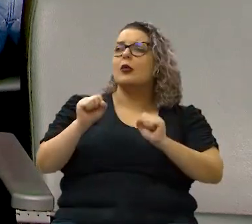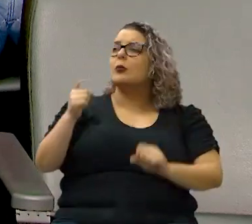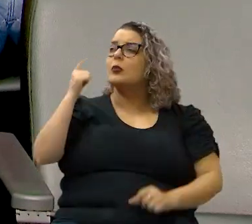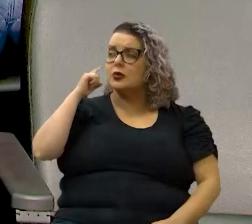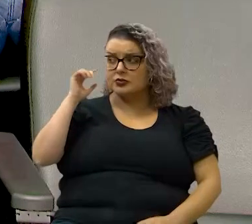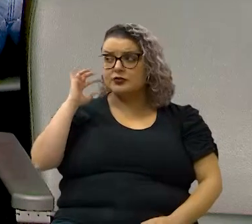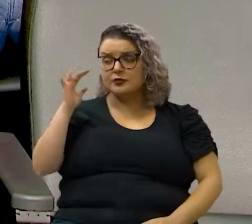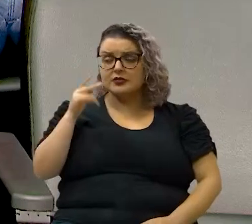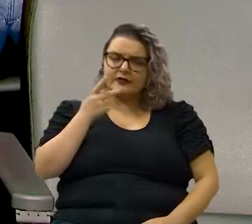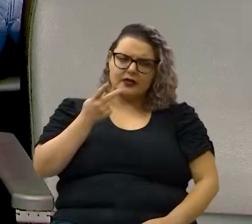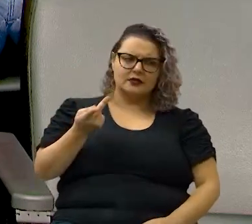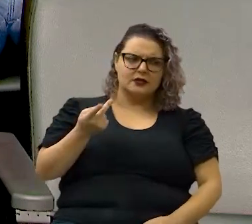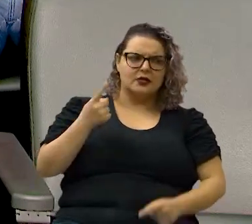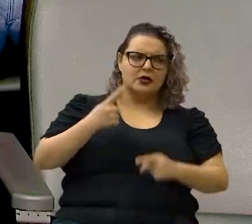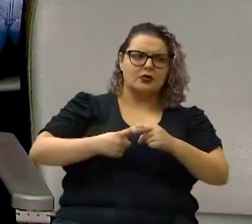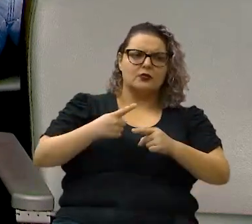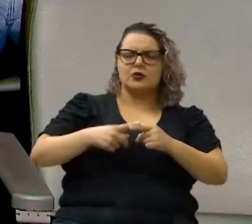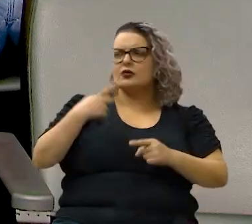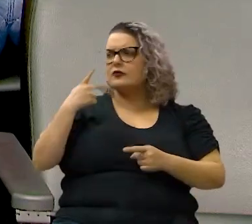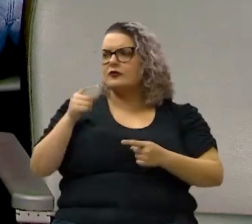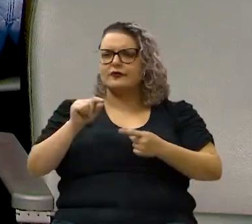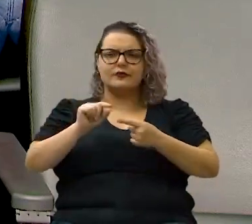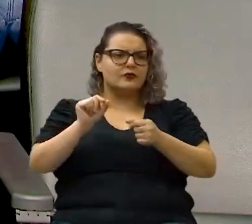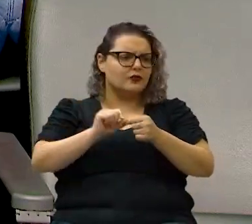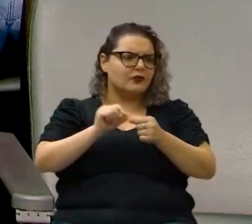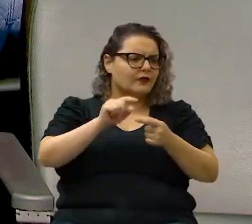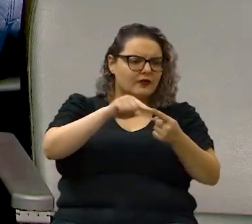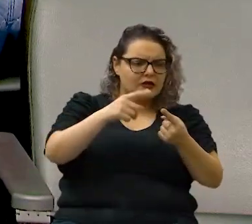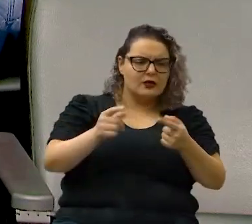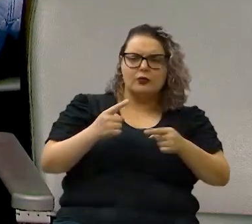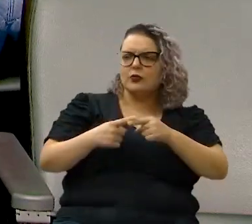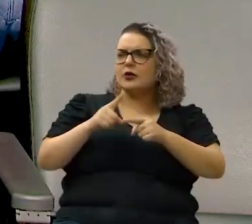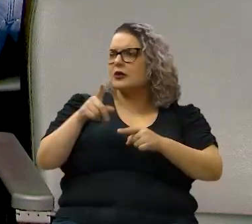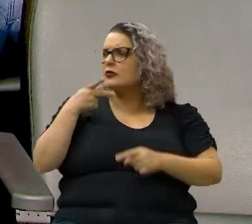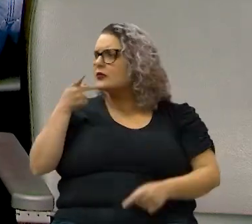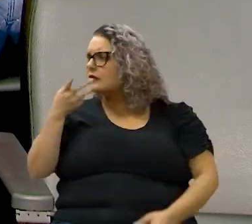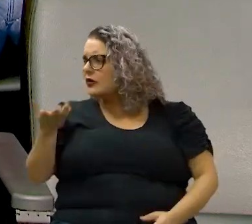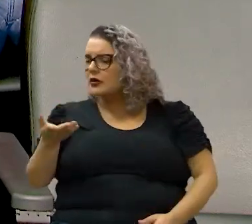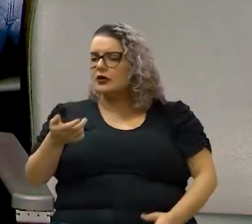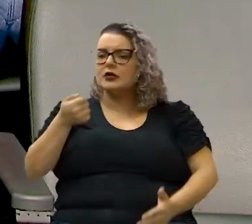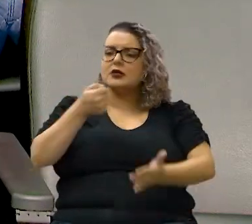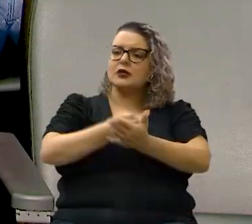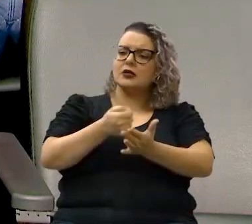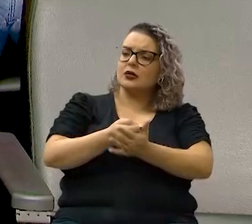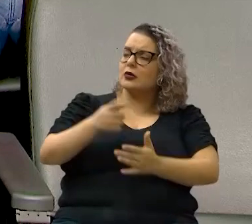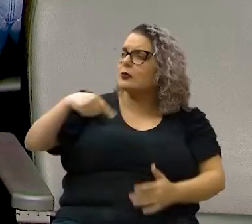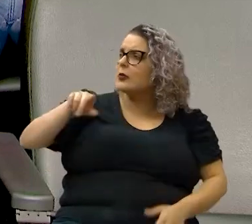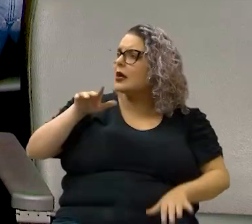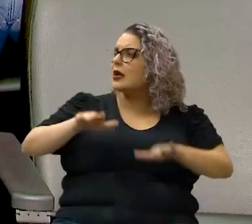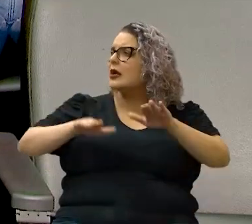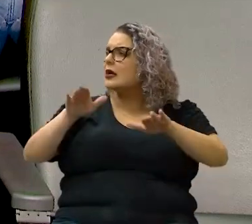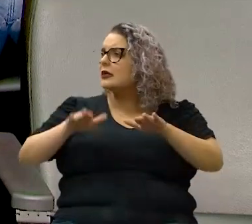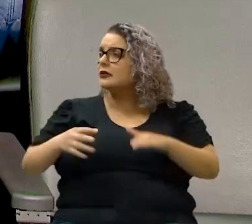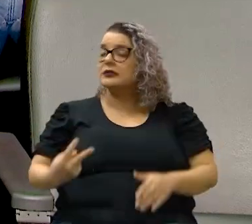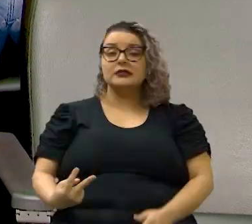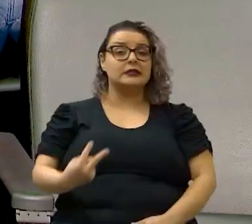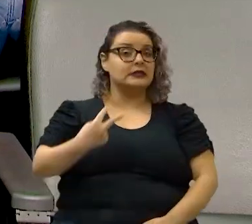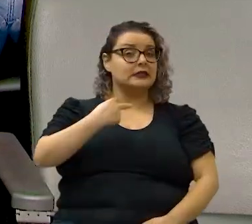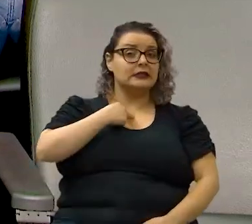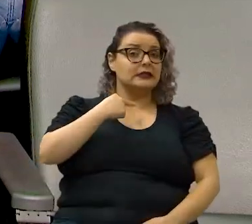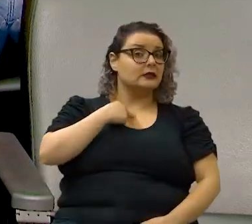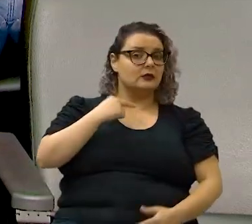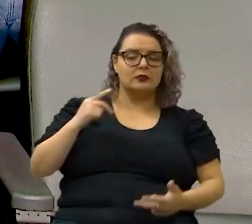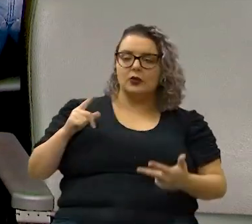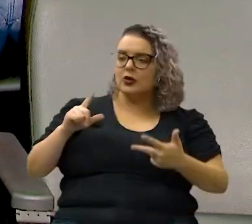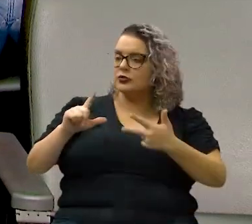pode pensar e às vezes até falar, por que o vereador não fez isso, por que não fala aquilo? Muitas vezes até cobra vocês e muitas vezes vocês não